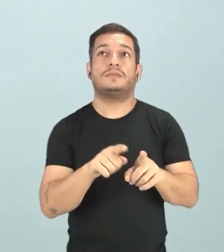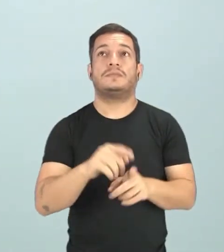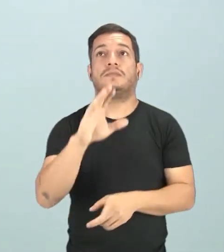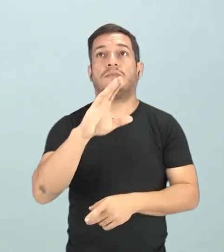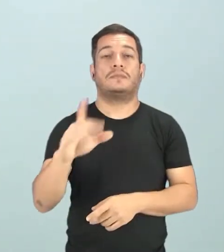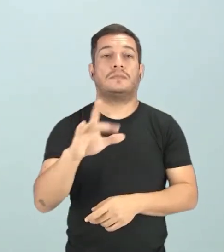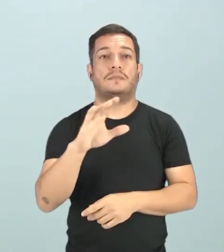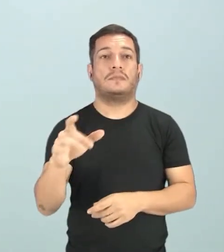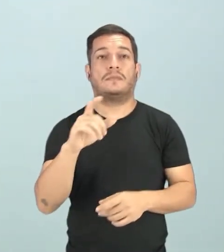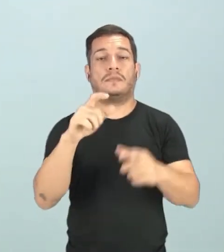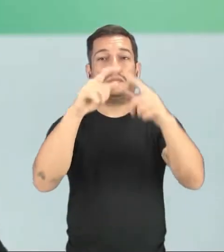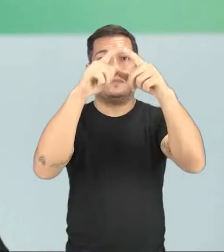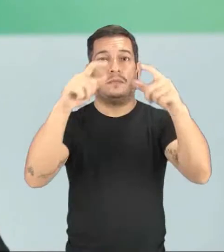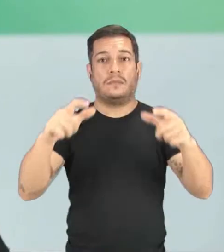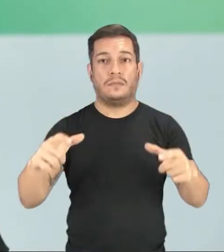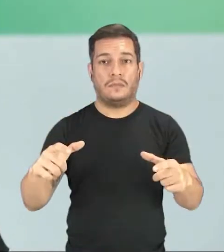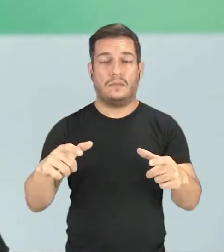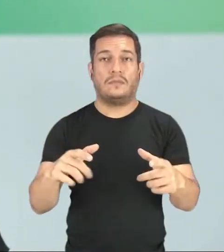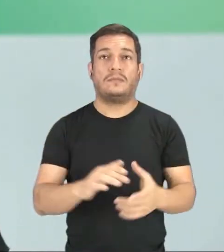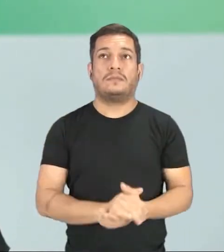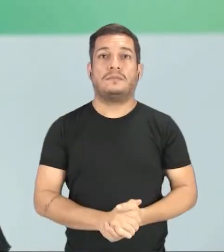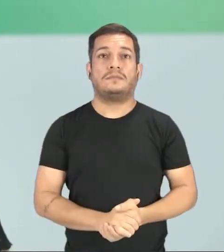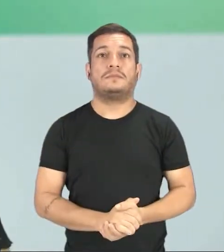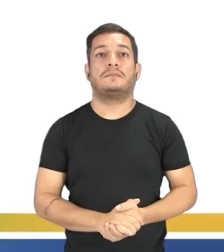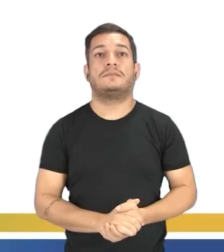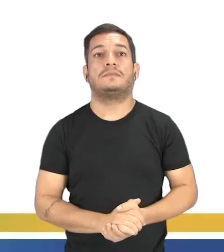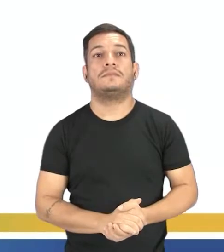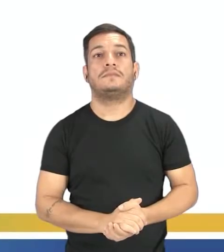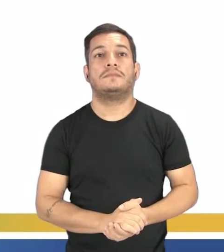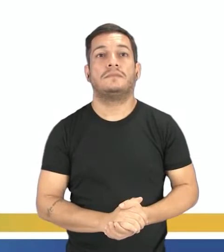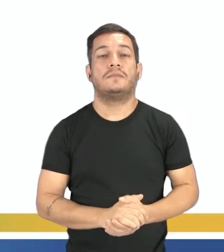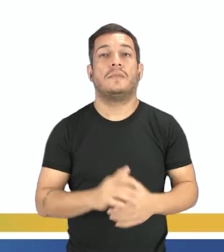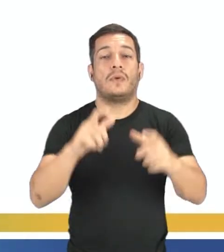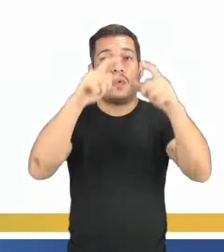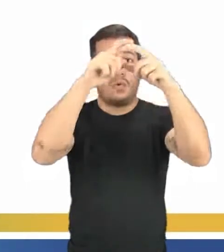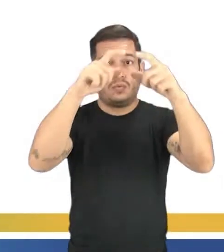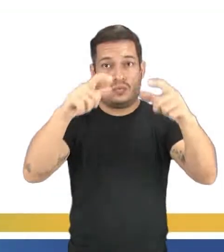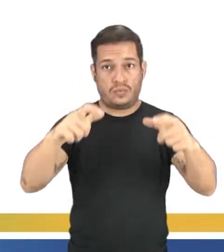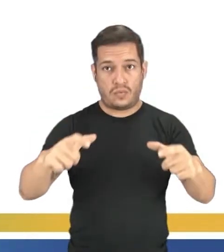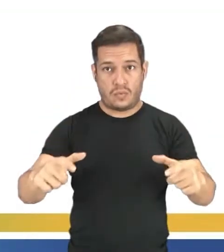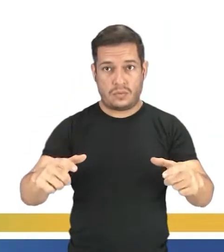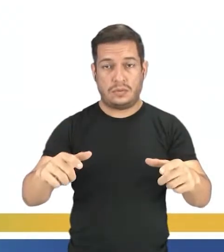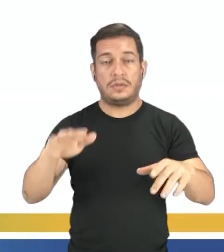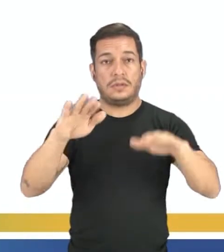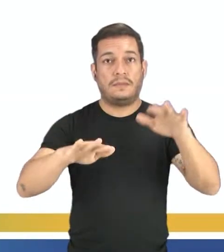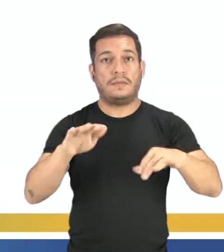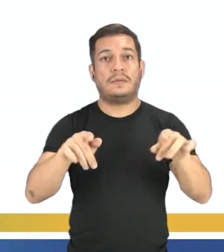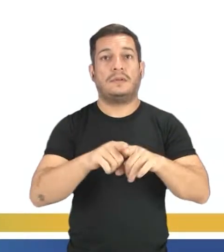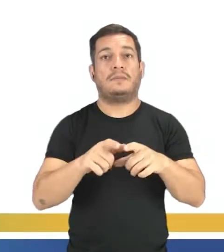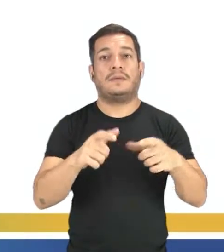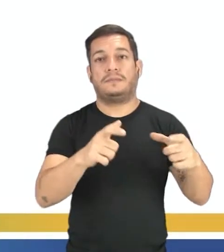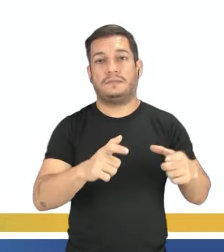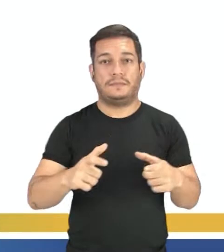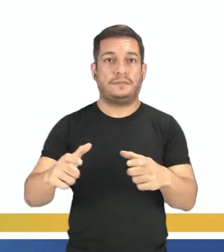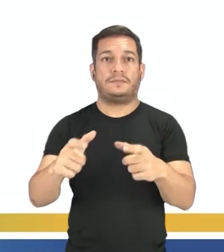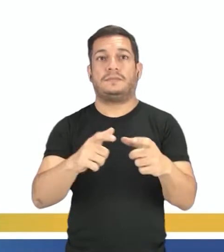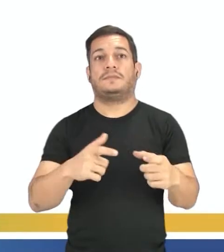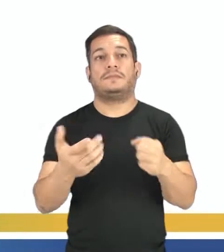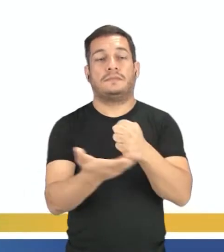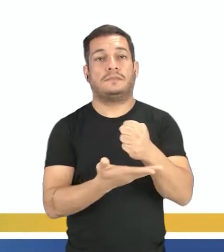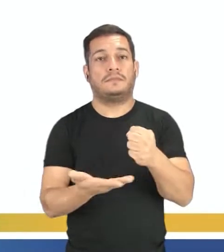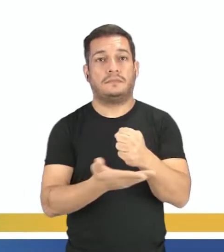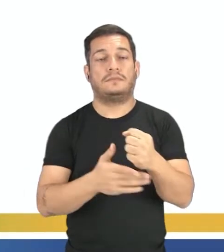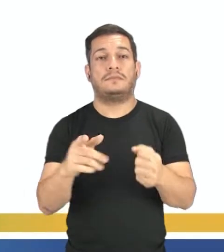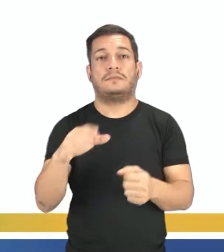nosso cone. Classificação dos cones. Os cones, dependendo da posição do eixo em relação à base,